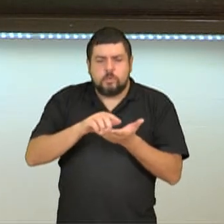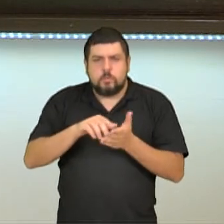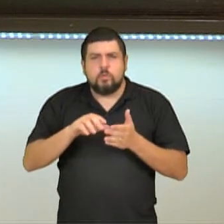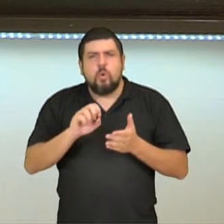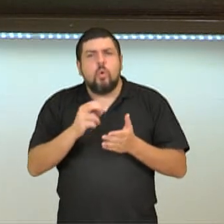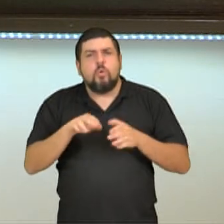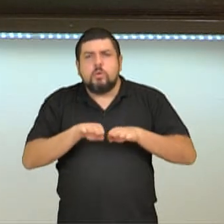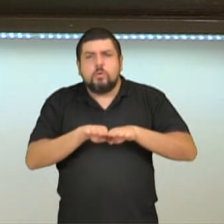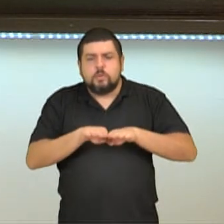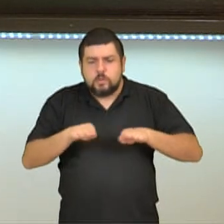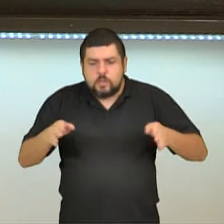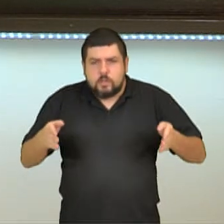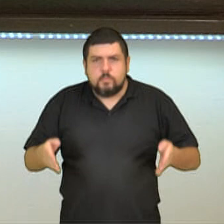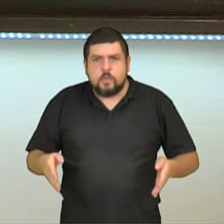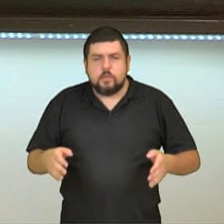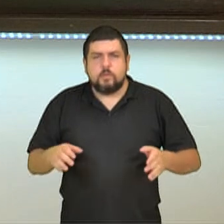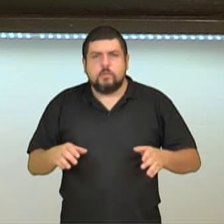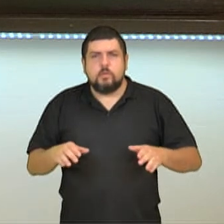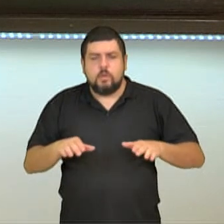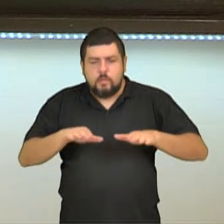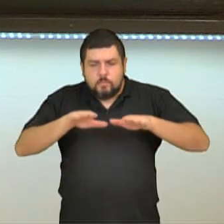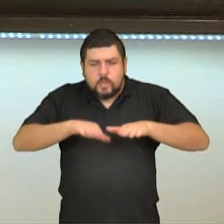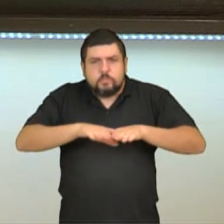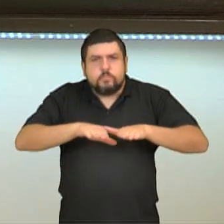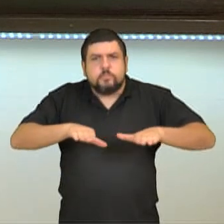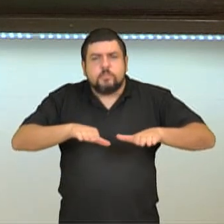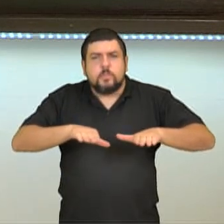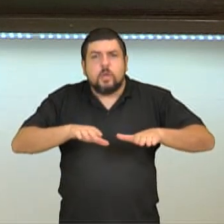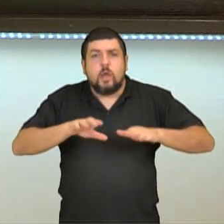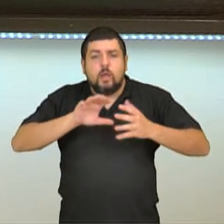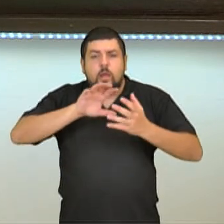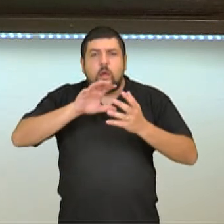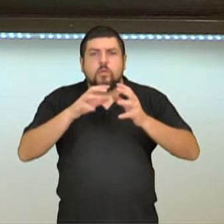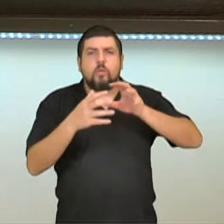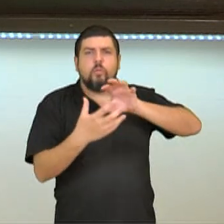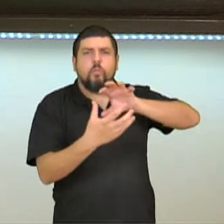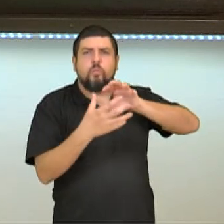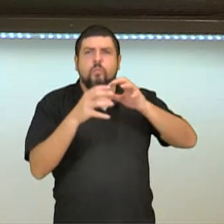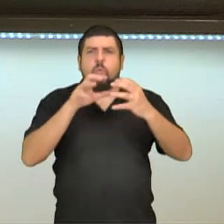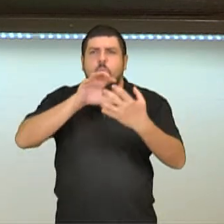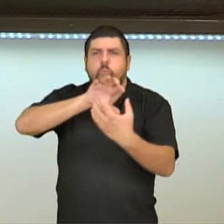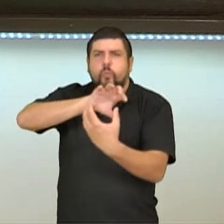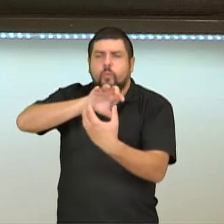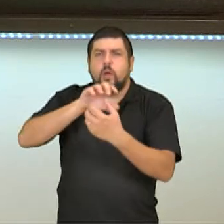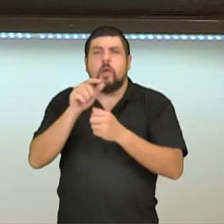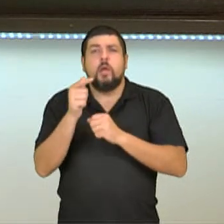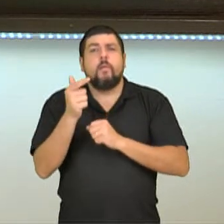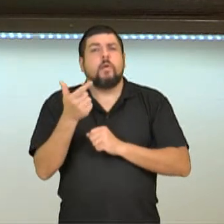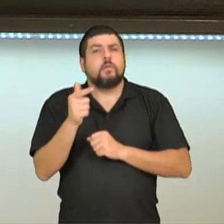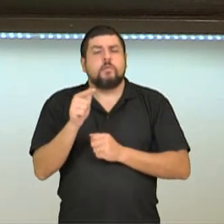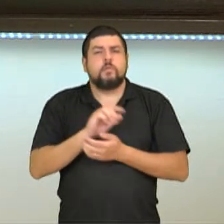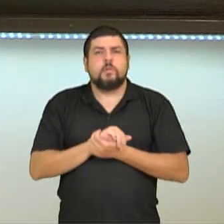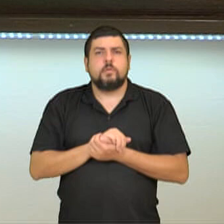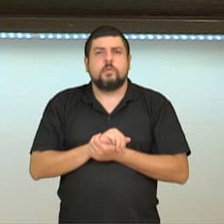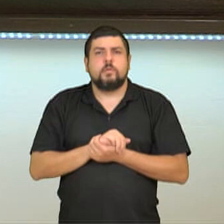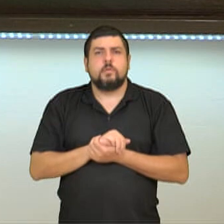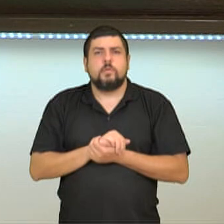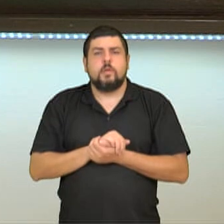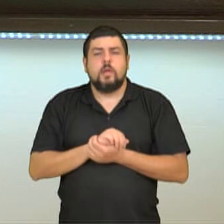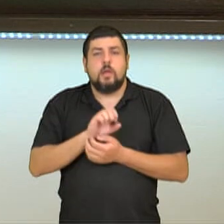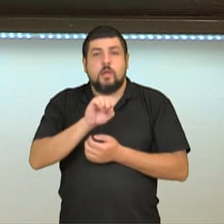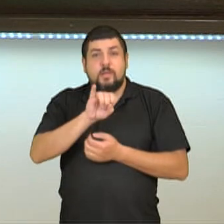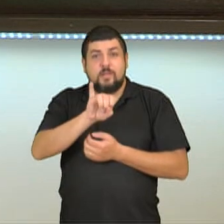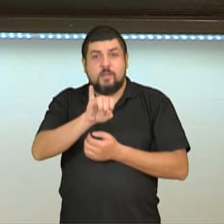exemplo. Ela não tem uma terceira dimensão. Se ela tiver uma terceira dimensão, ou seja, uma terceira medida, ela é